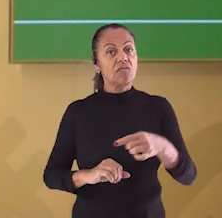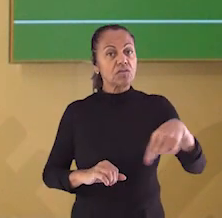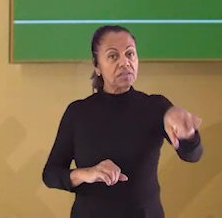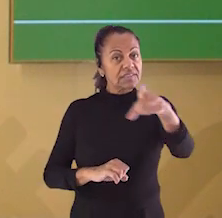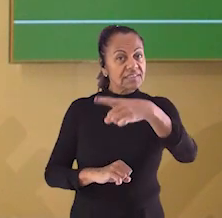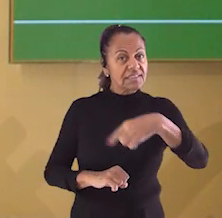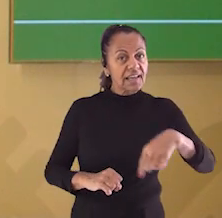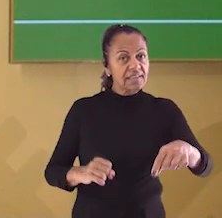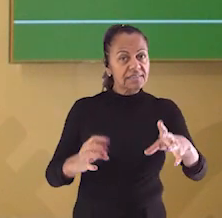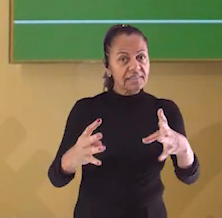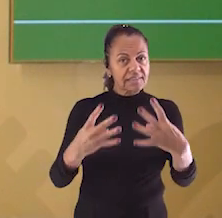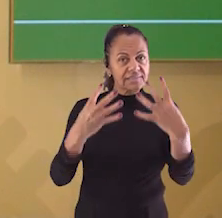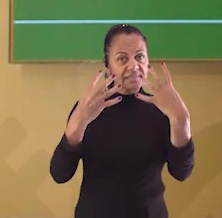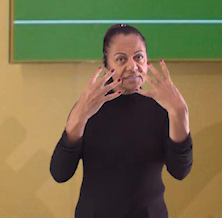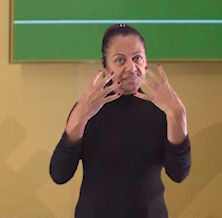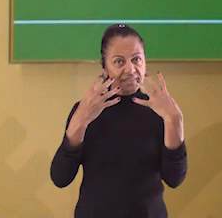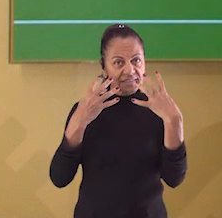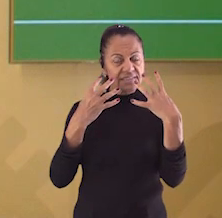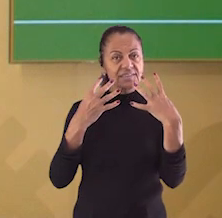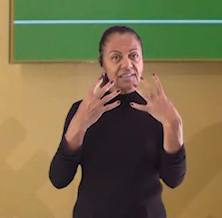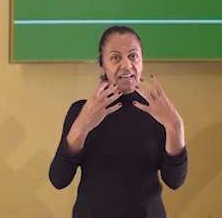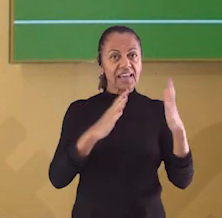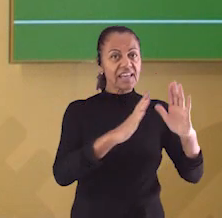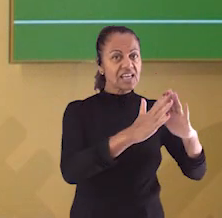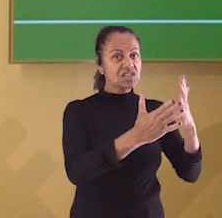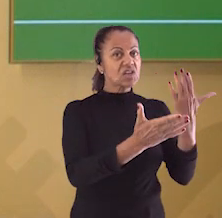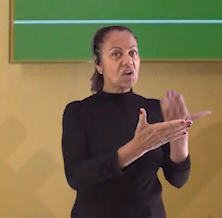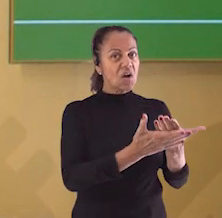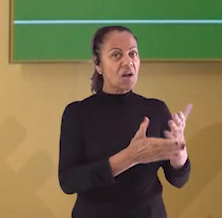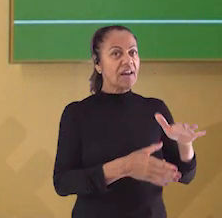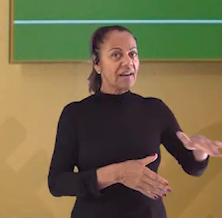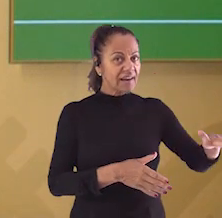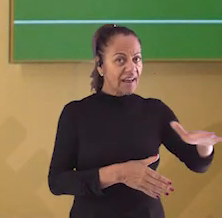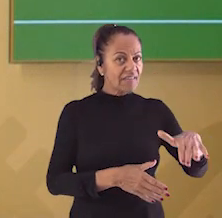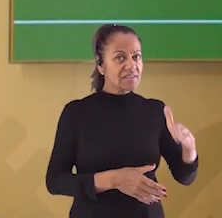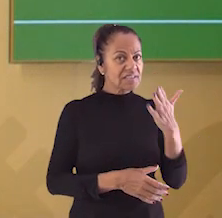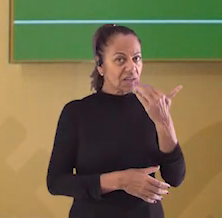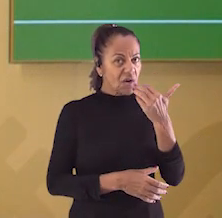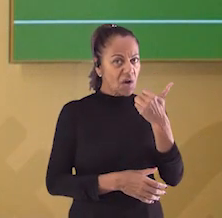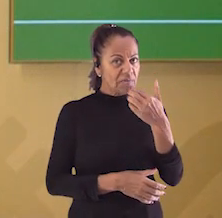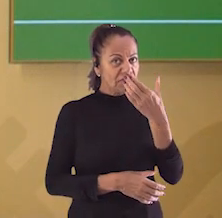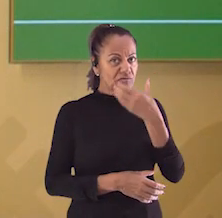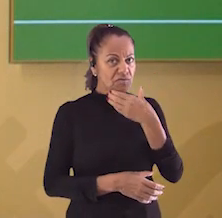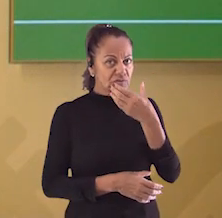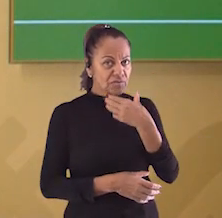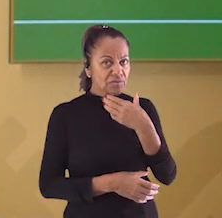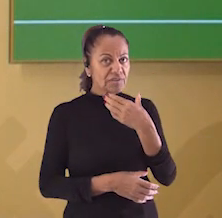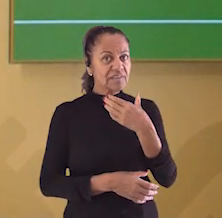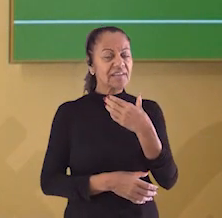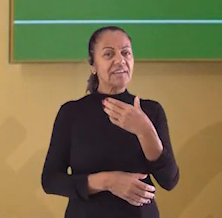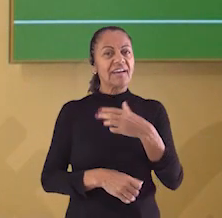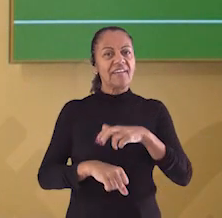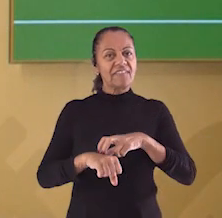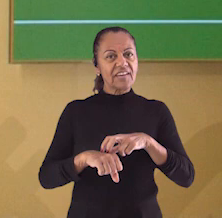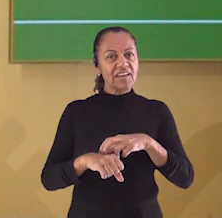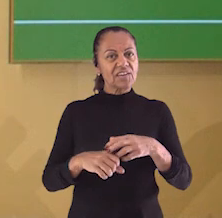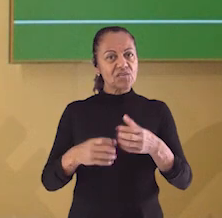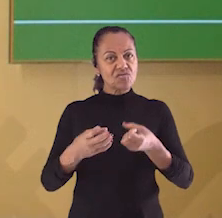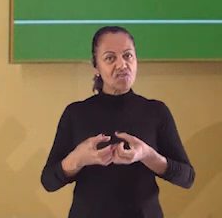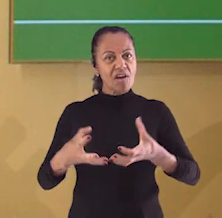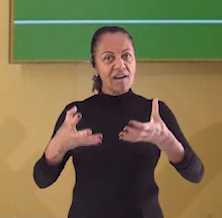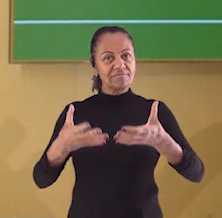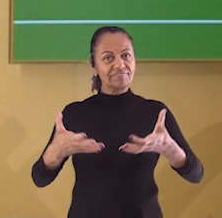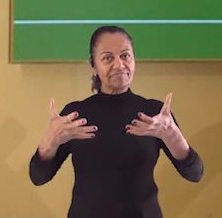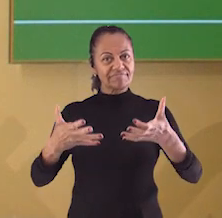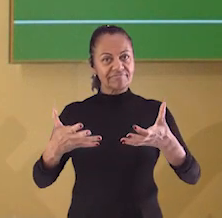Você, estudante que está aí assistindo a gente na merenda escolar, você come bastante verdura? Come bastante fruta?